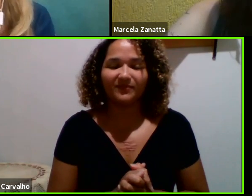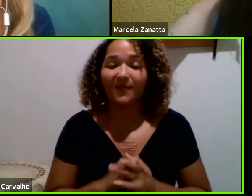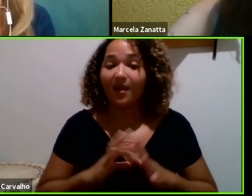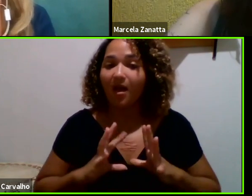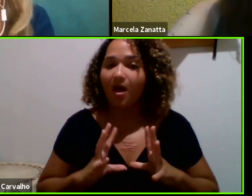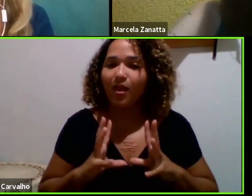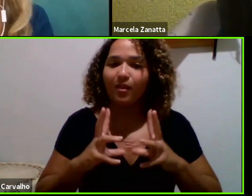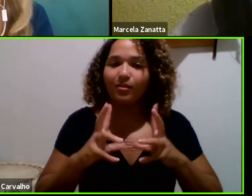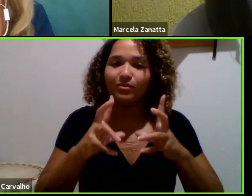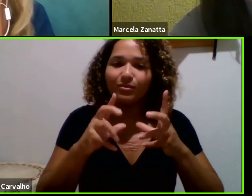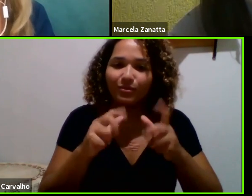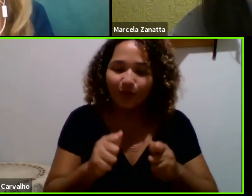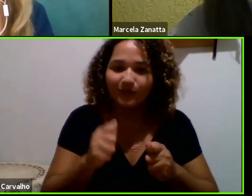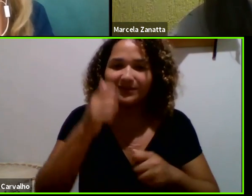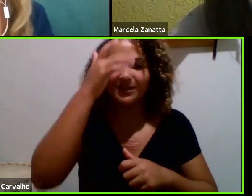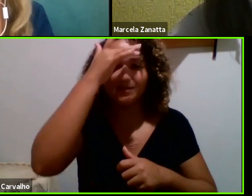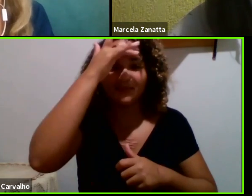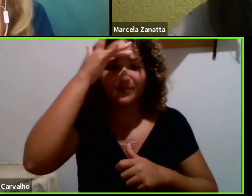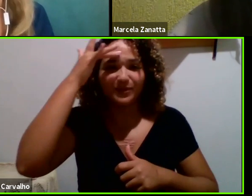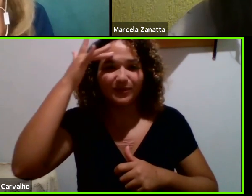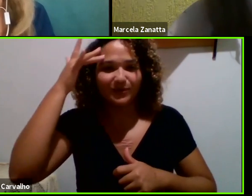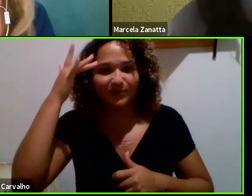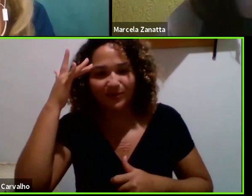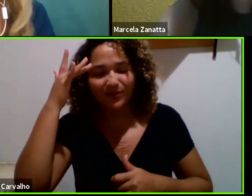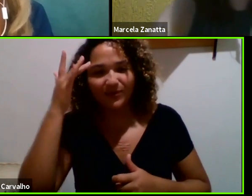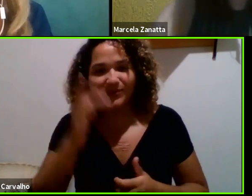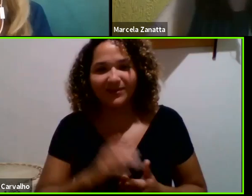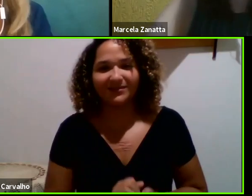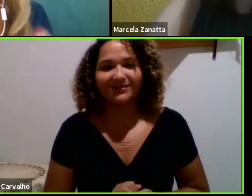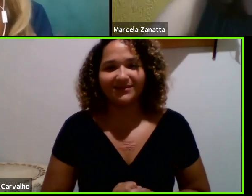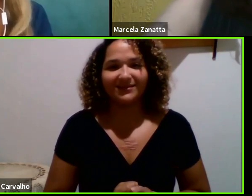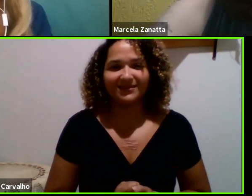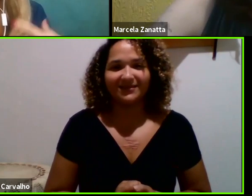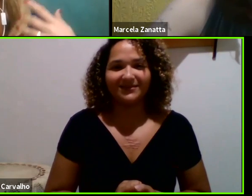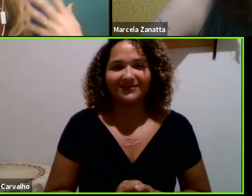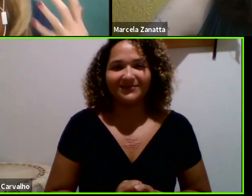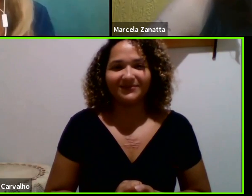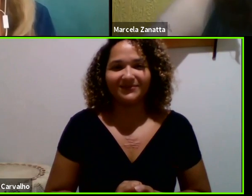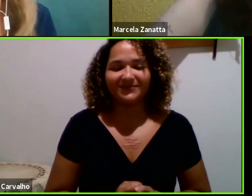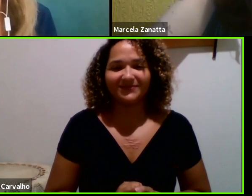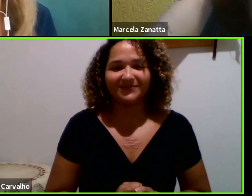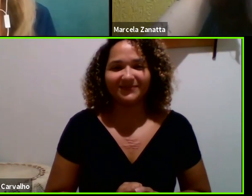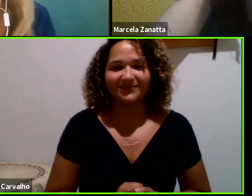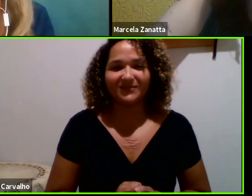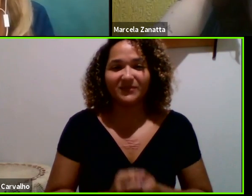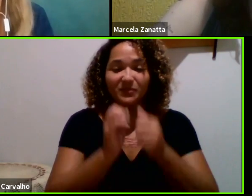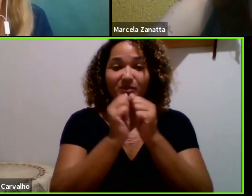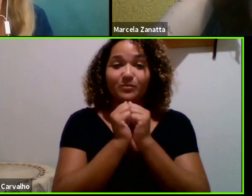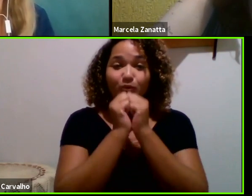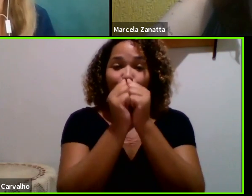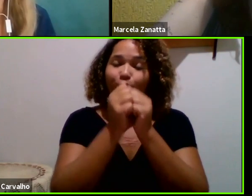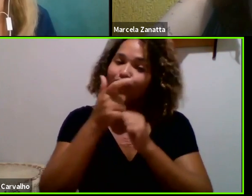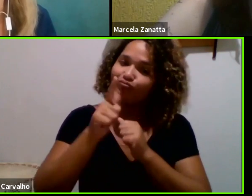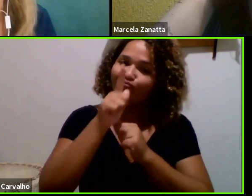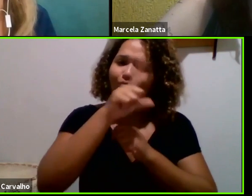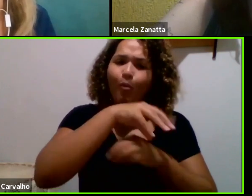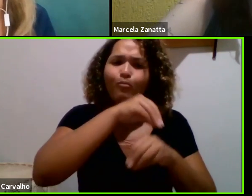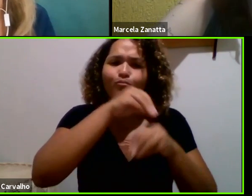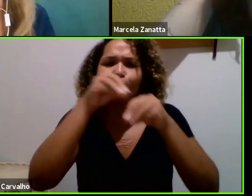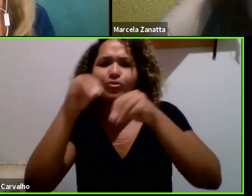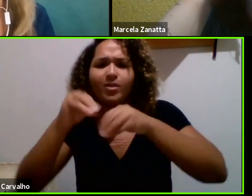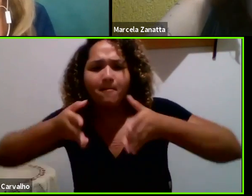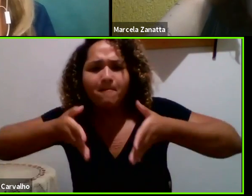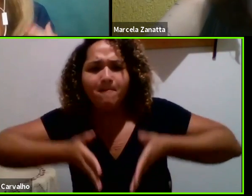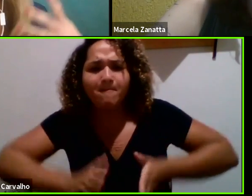todas as pessoas que participaram dessa discussão, e que possamos juntos mudar o cenário de parto e nascimento